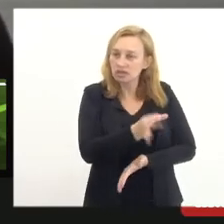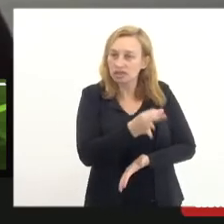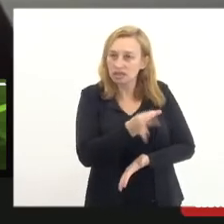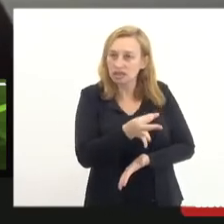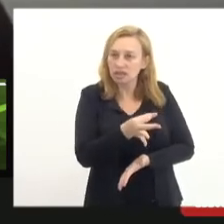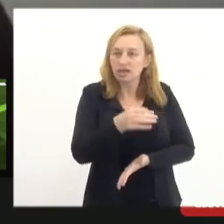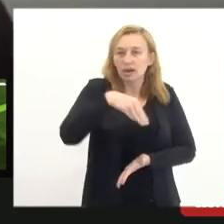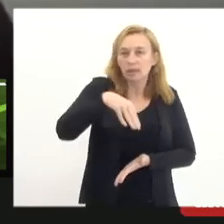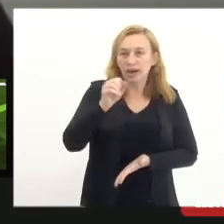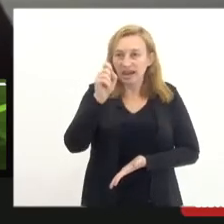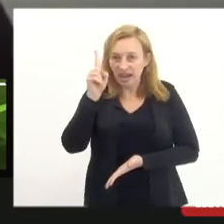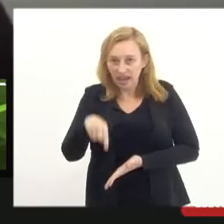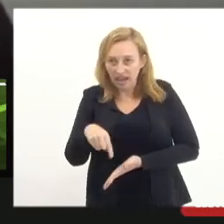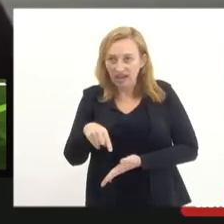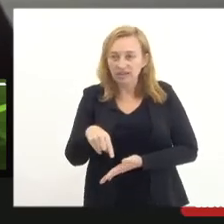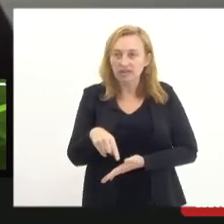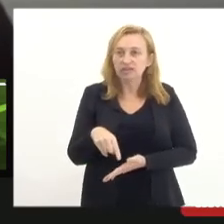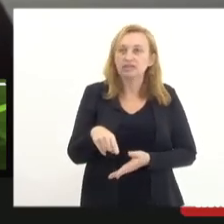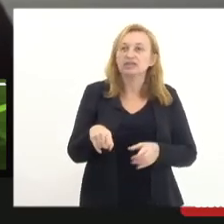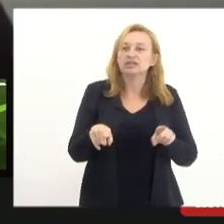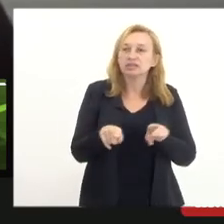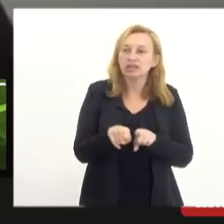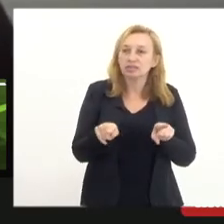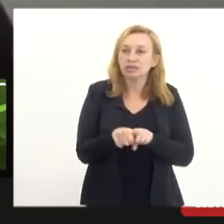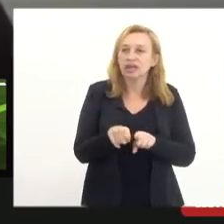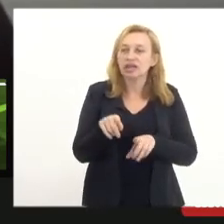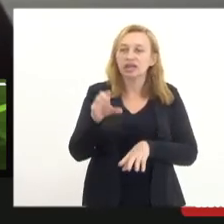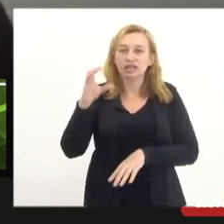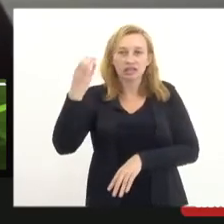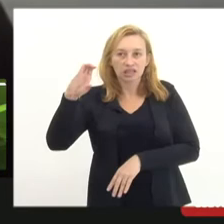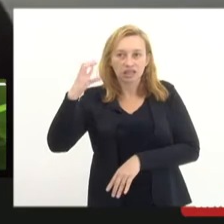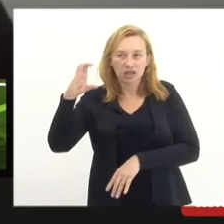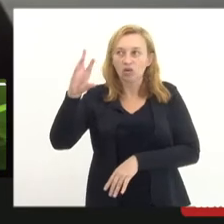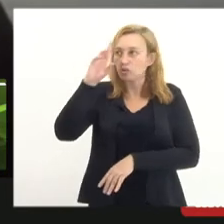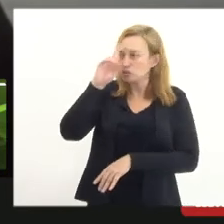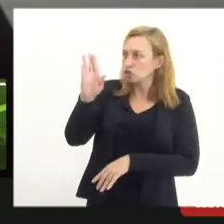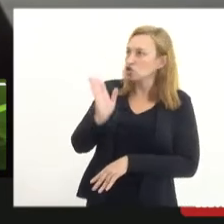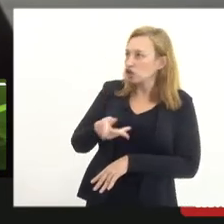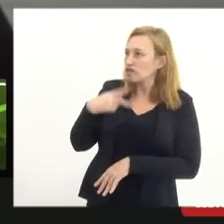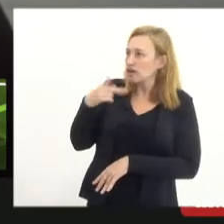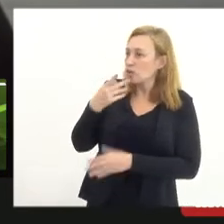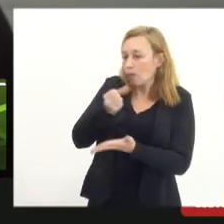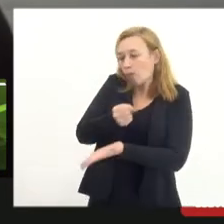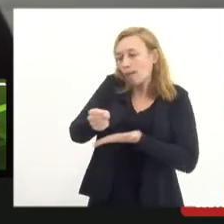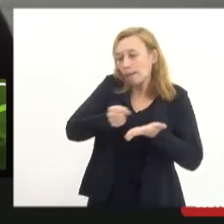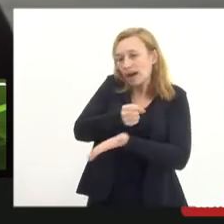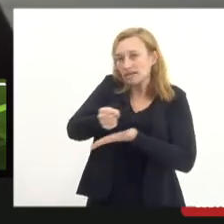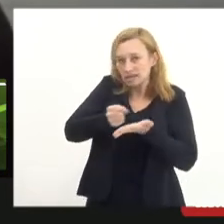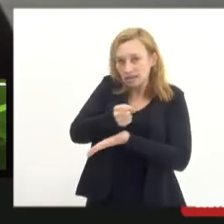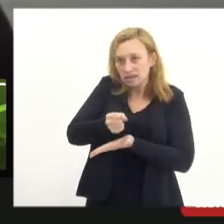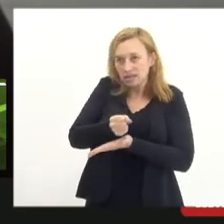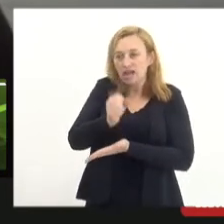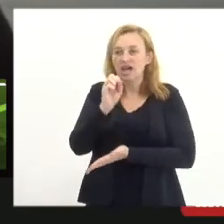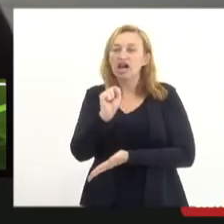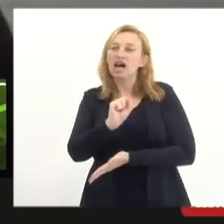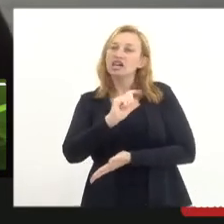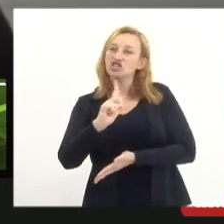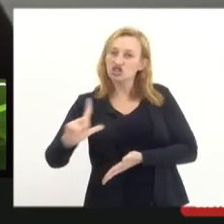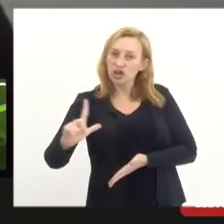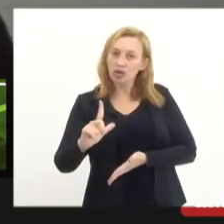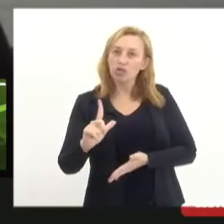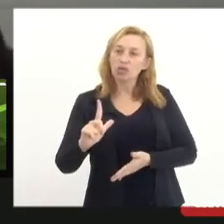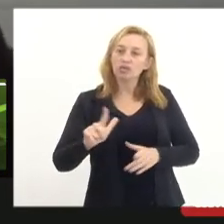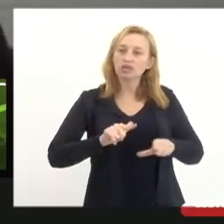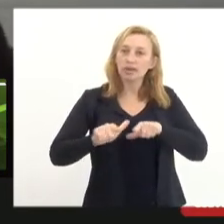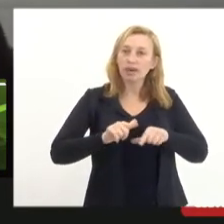com o Macaé. A Nitjor, aqui em Niterói, como o senhor citou, também é uma base na qual a Shell opera já há muitos